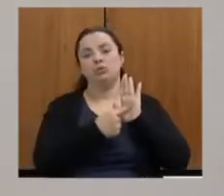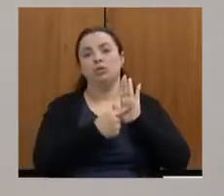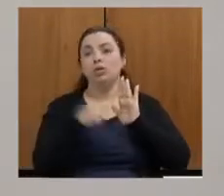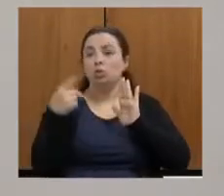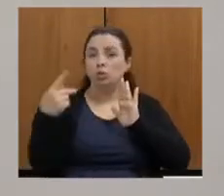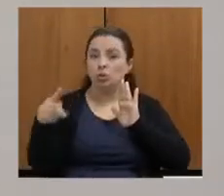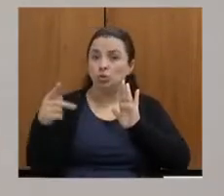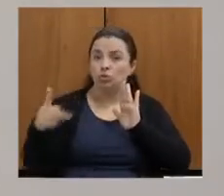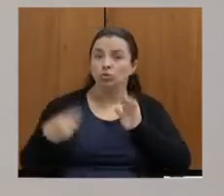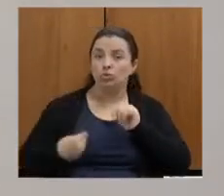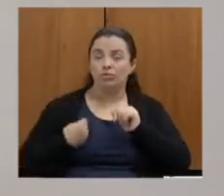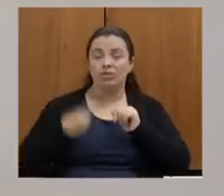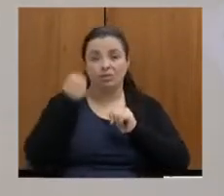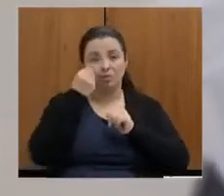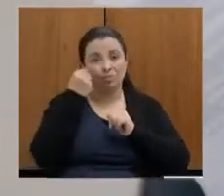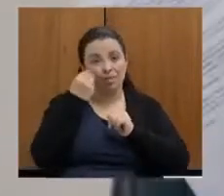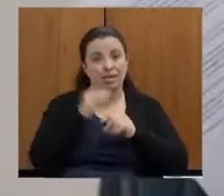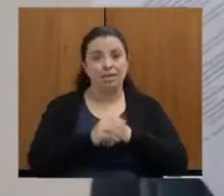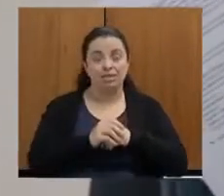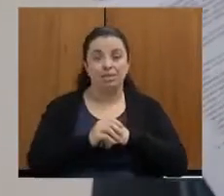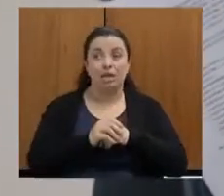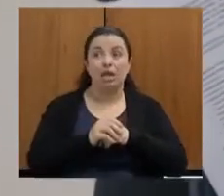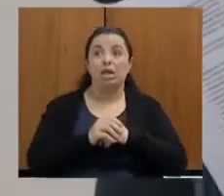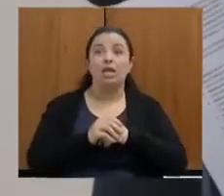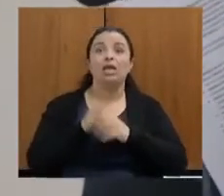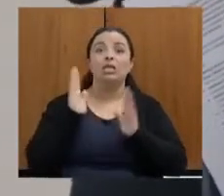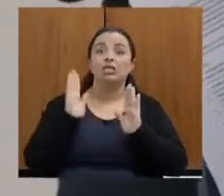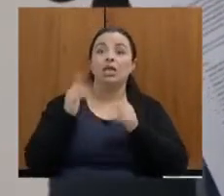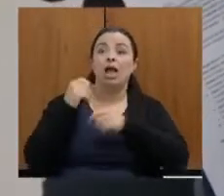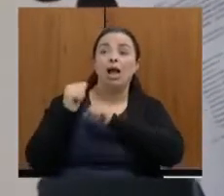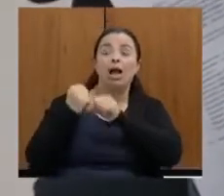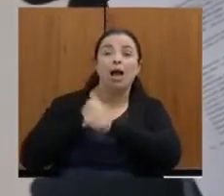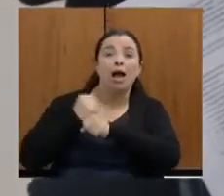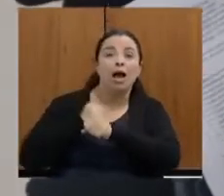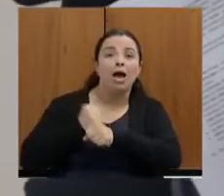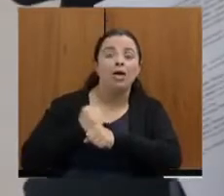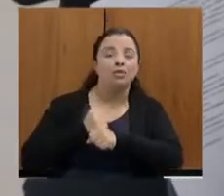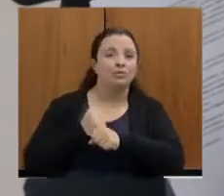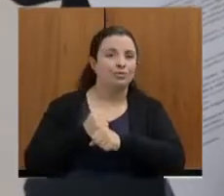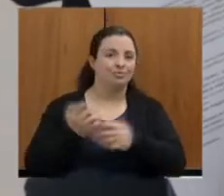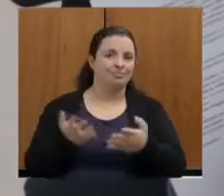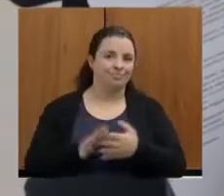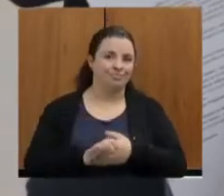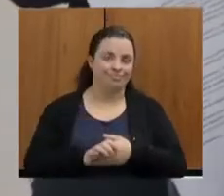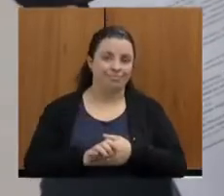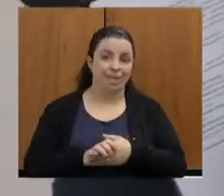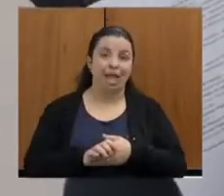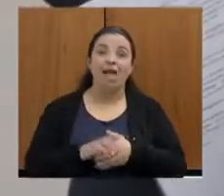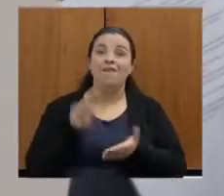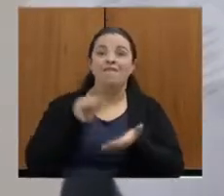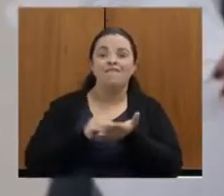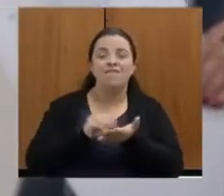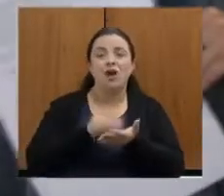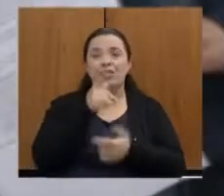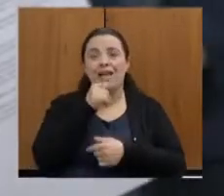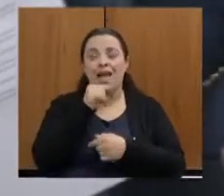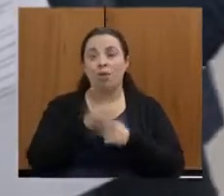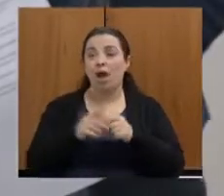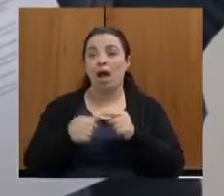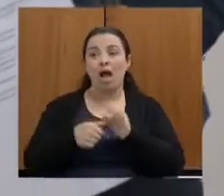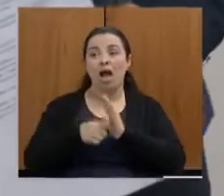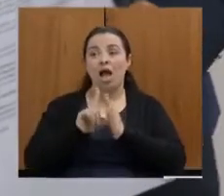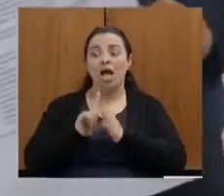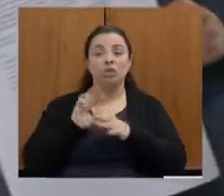tanto tempo depois porque a água ainda falta as doenças que não existiam antes do rompimento